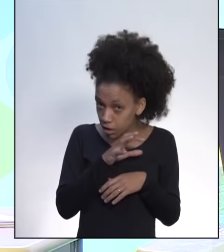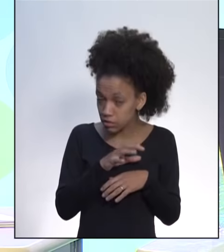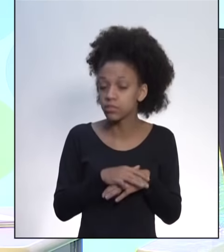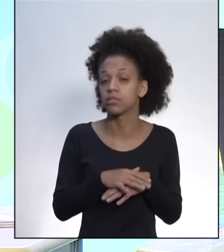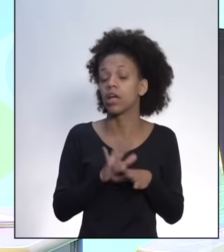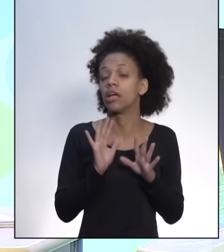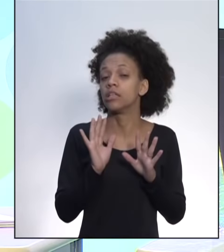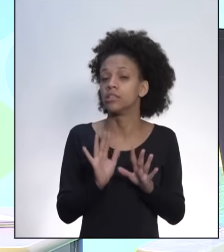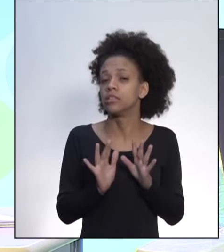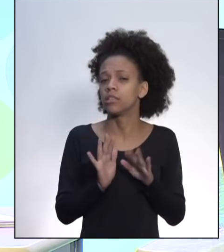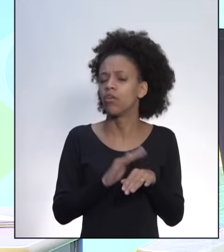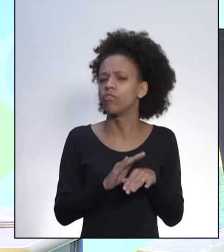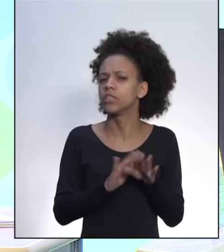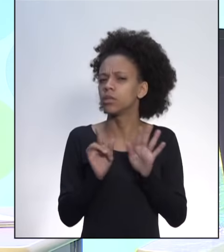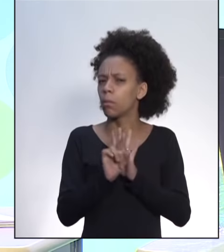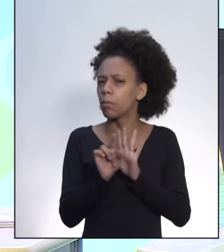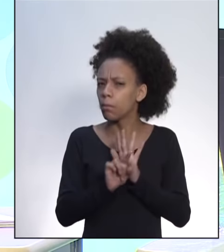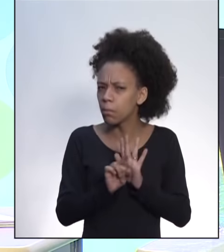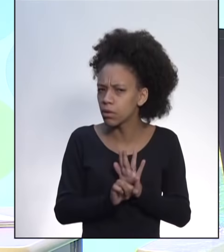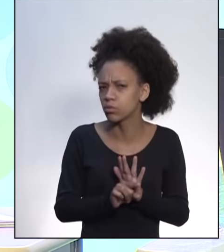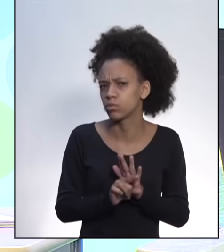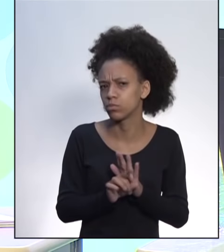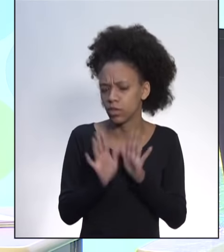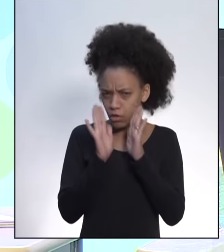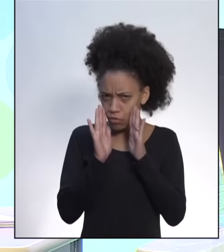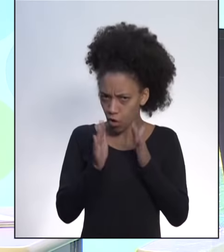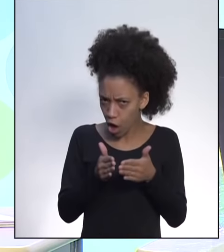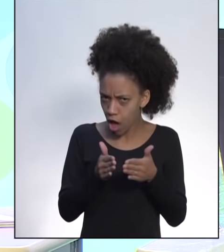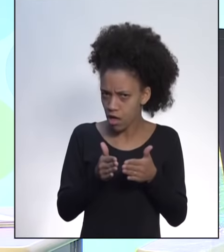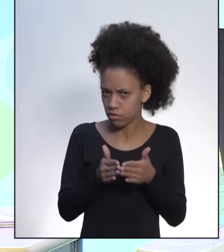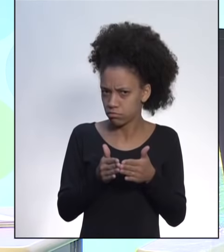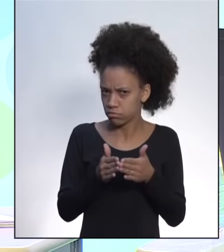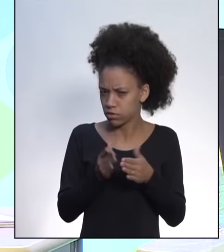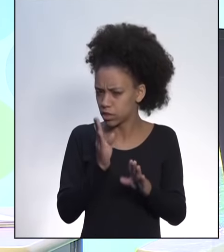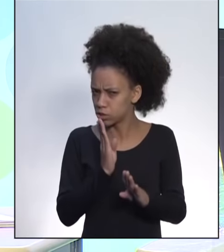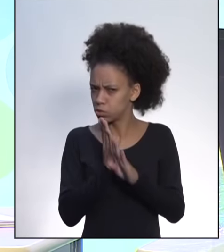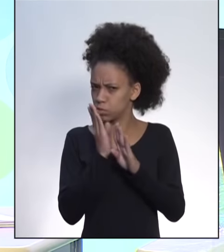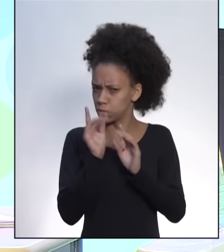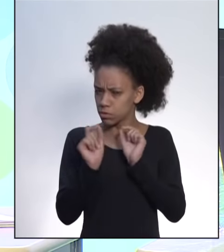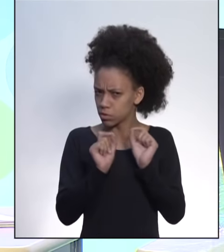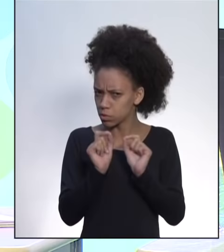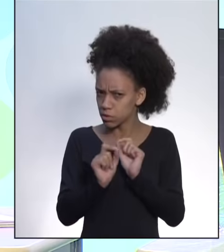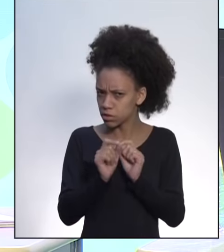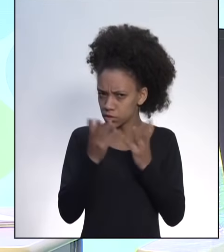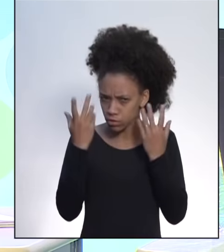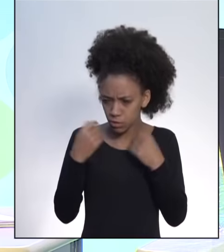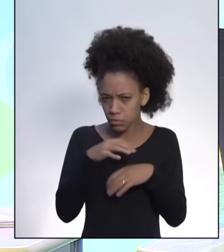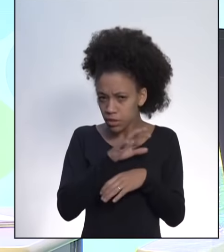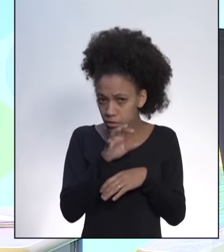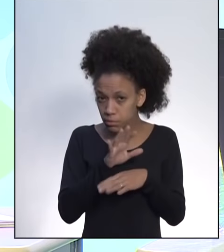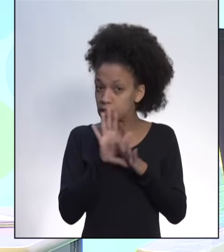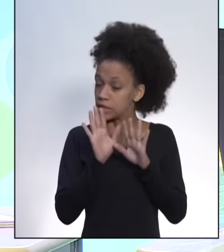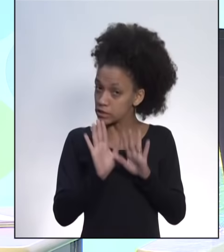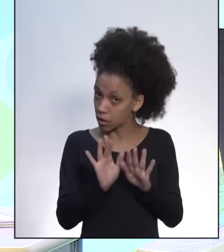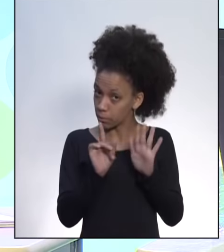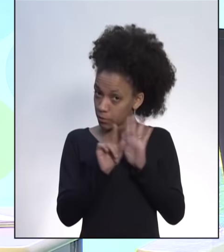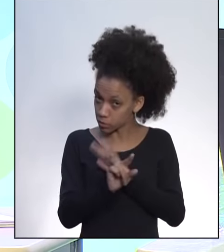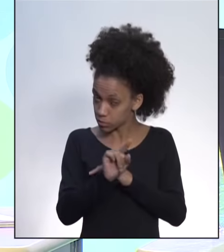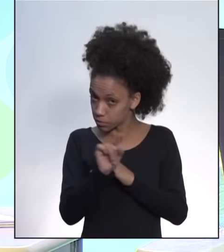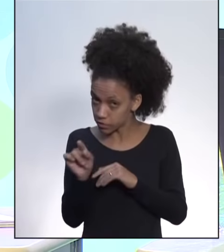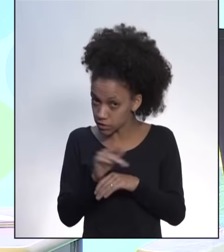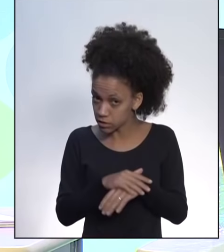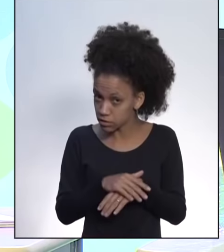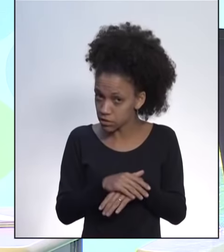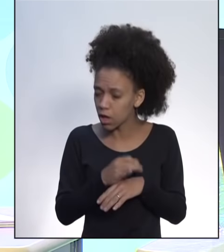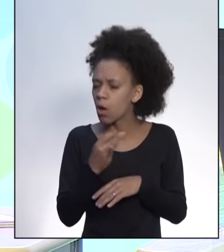então eu tô fazendo essas perguntas focadas em descobrir coisas sobre animais tão minha pergunta para